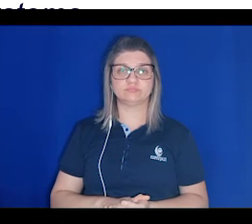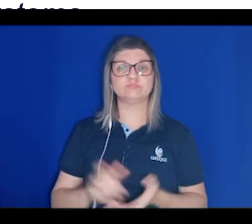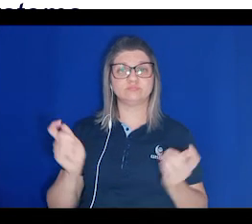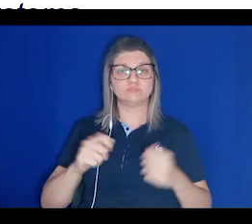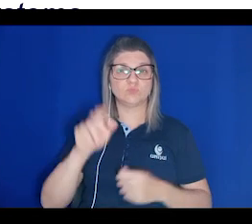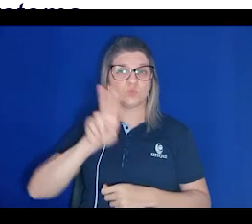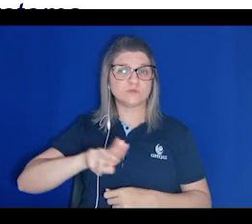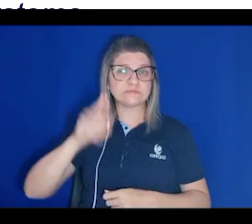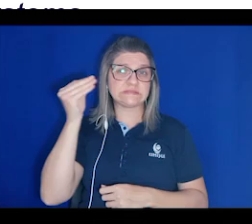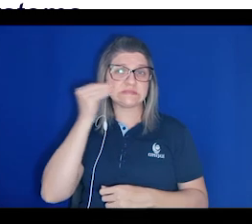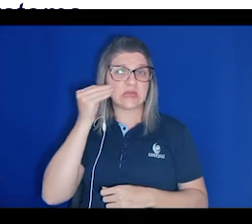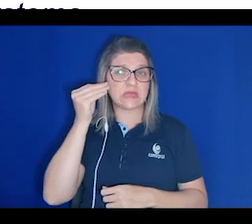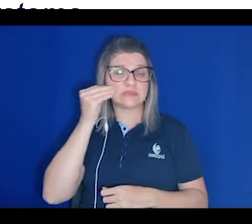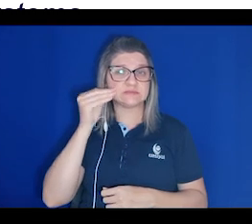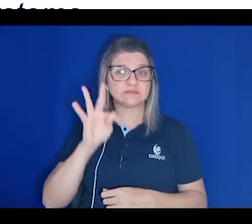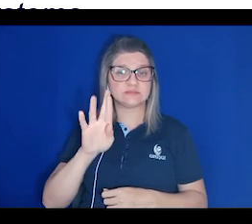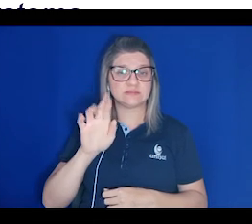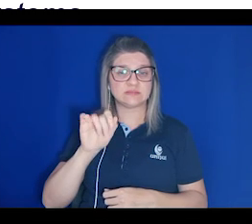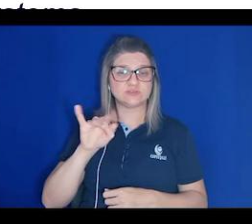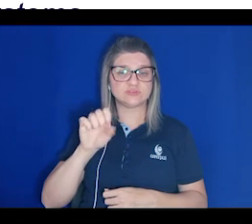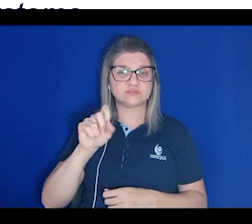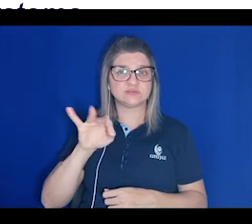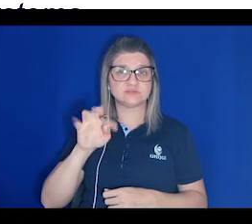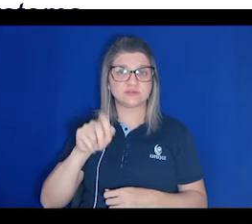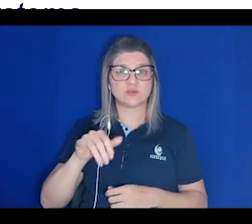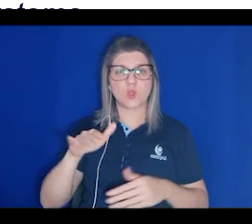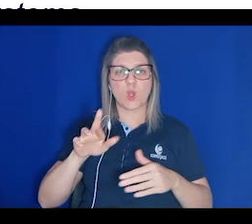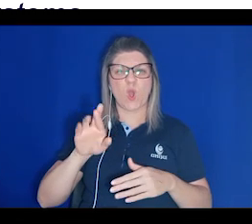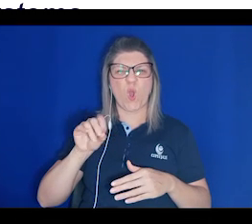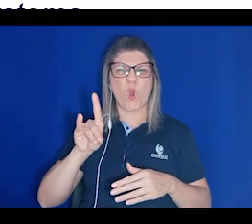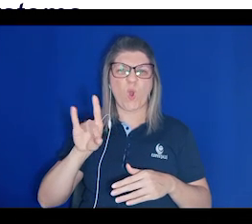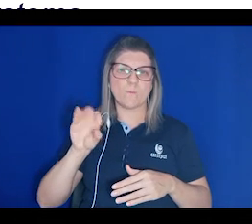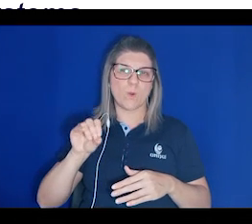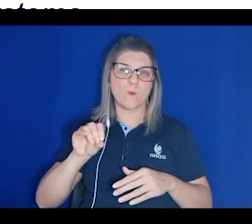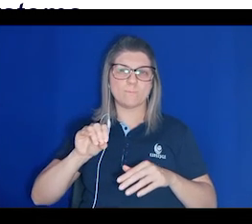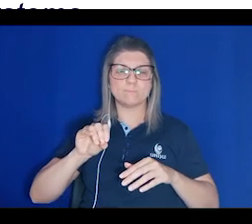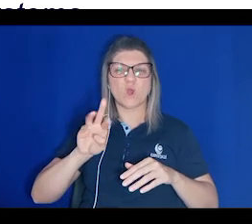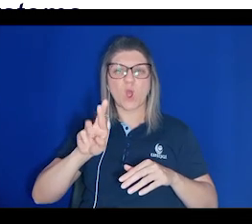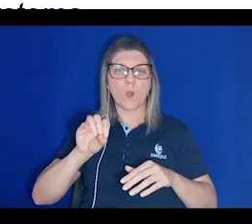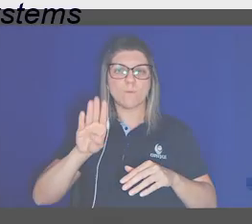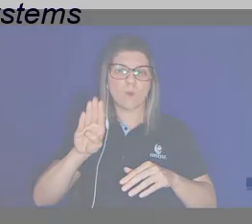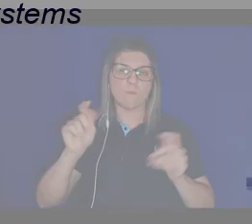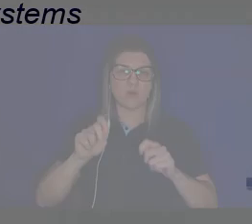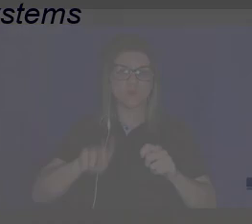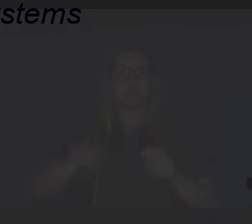Podem ser testadas com Trade System, então robôs e outros sistemas que eu posso utilizar.